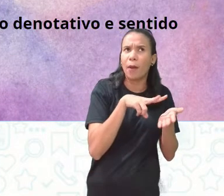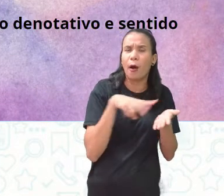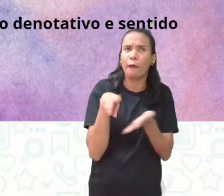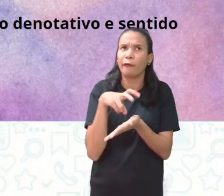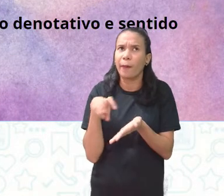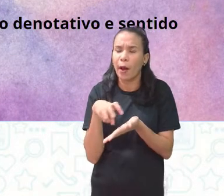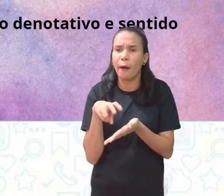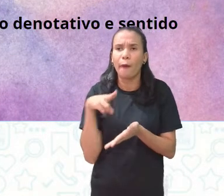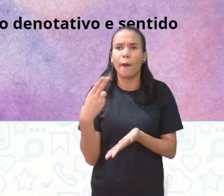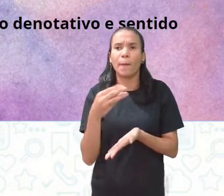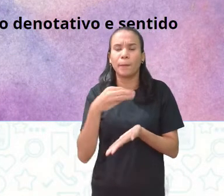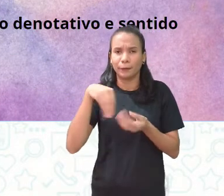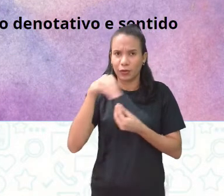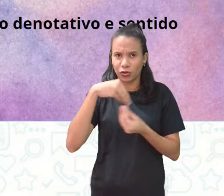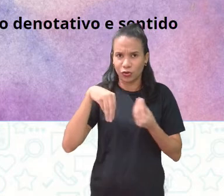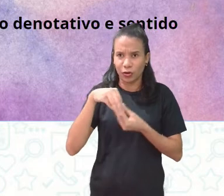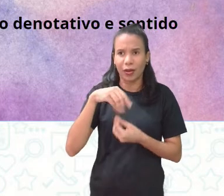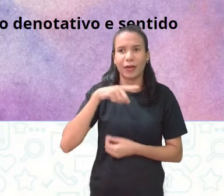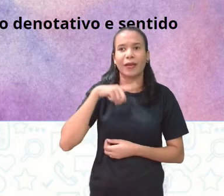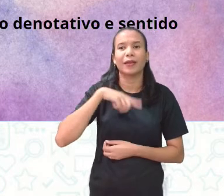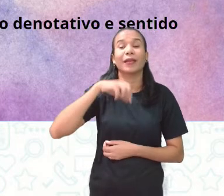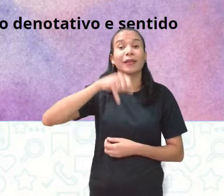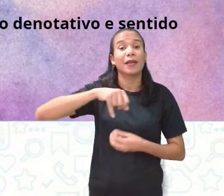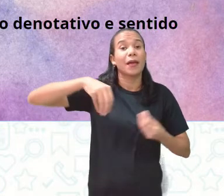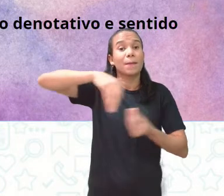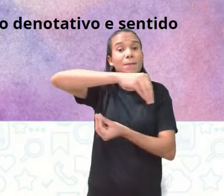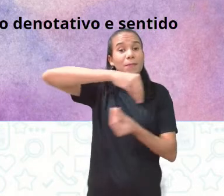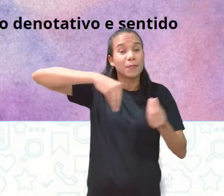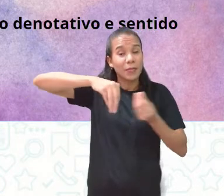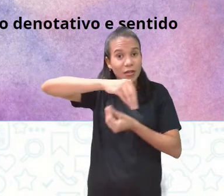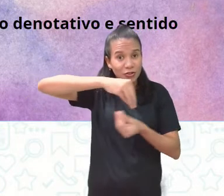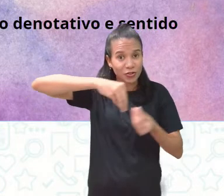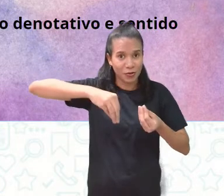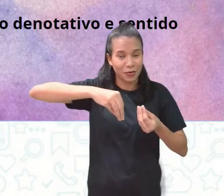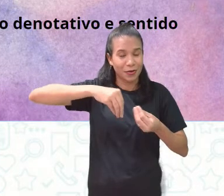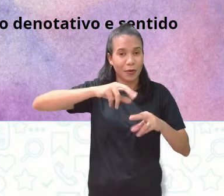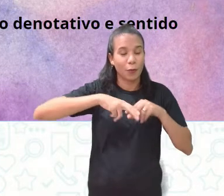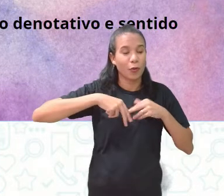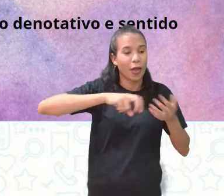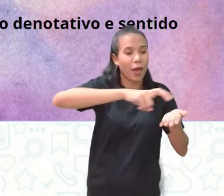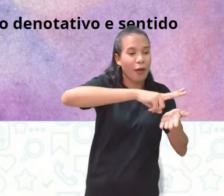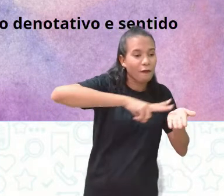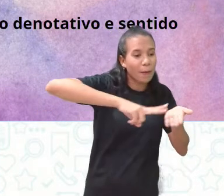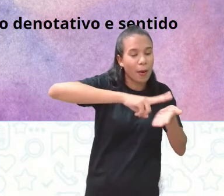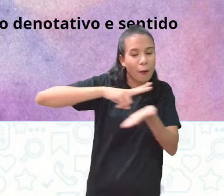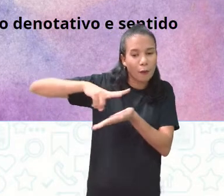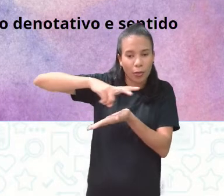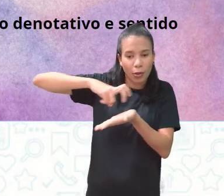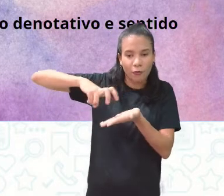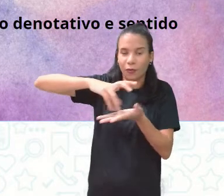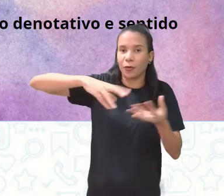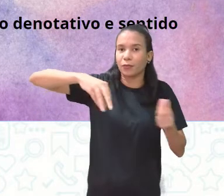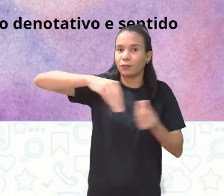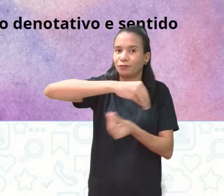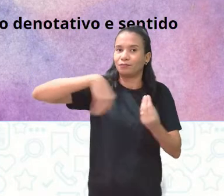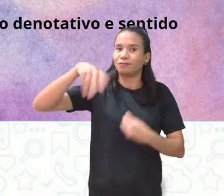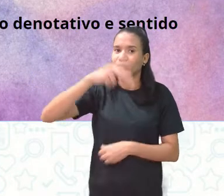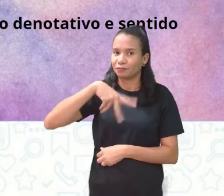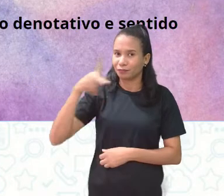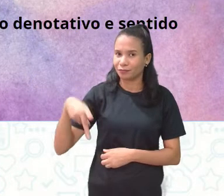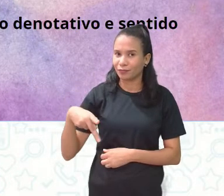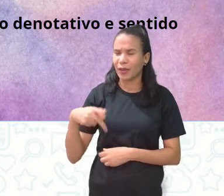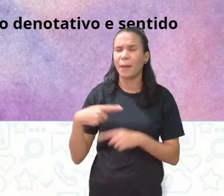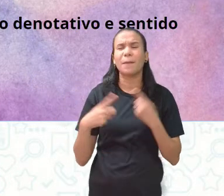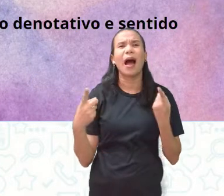linguagem mista? Temos aí uma linguagem mista, porque a gente utiliza a linguagem verbal com a linguagem não verbal, professora Carolina. Agora,